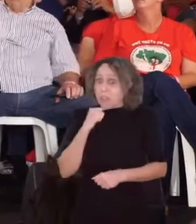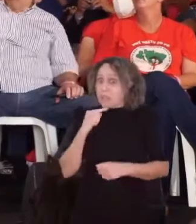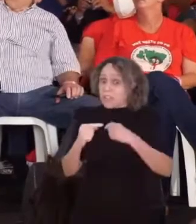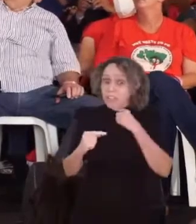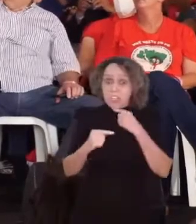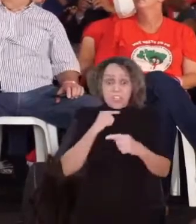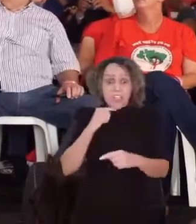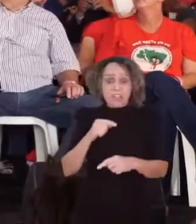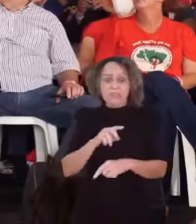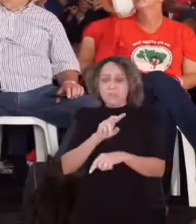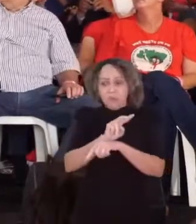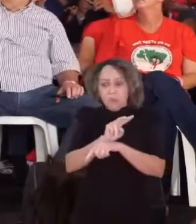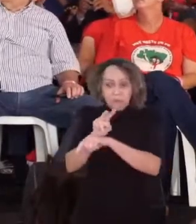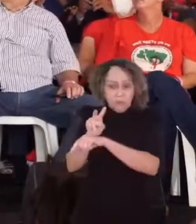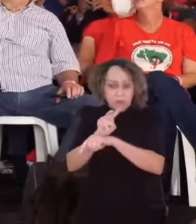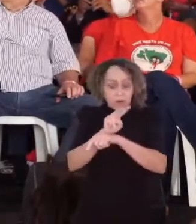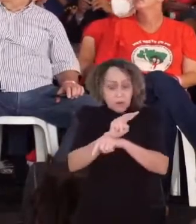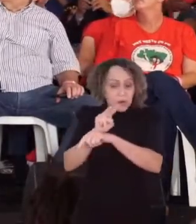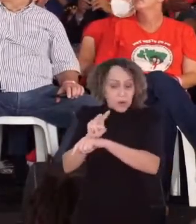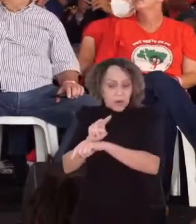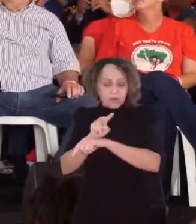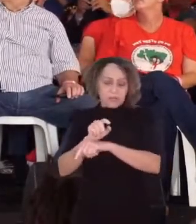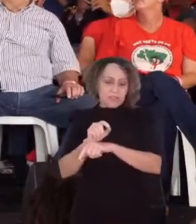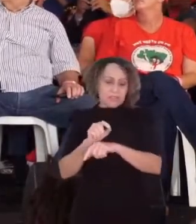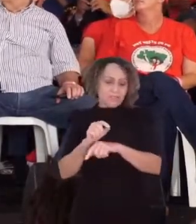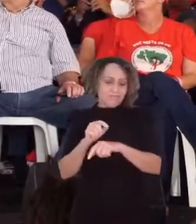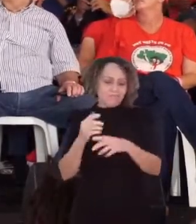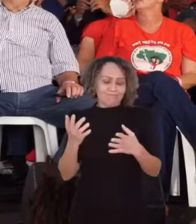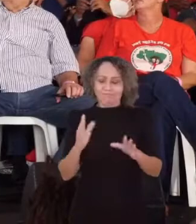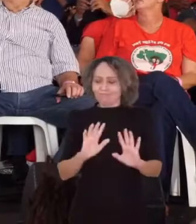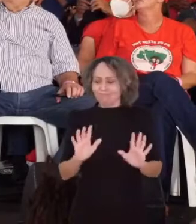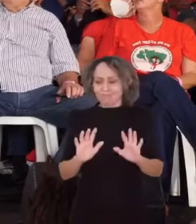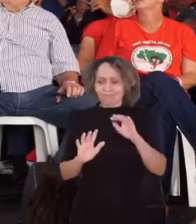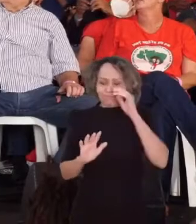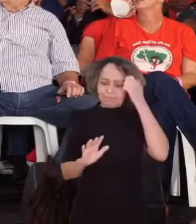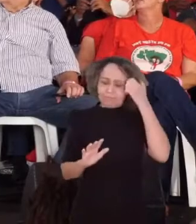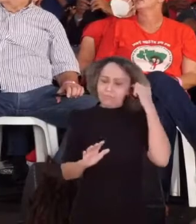entrar no Guinness Book, porque foi o maior gesto de